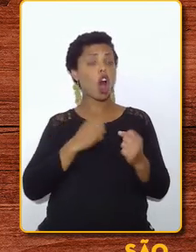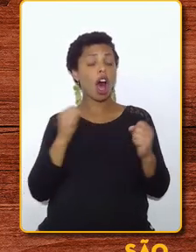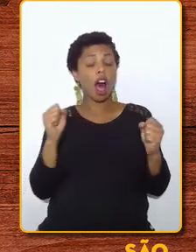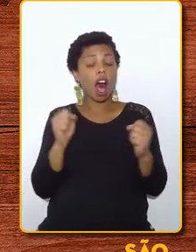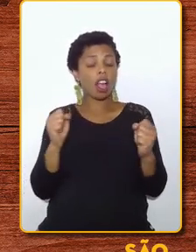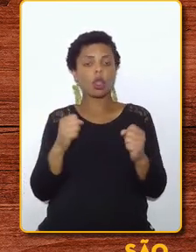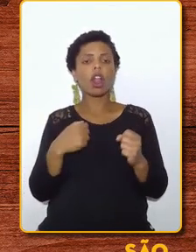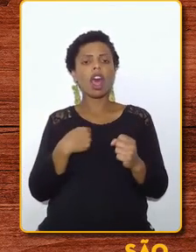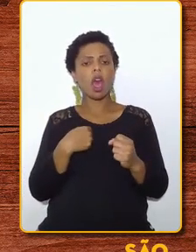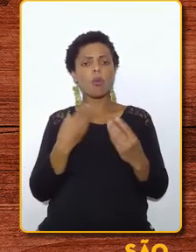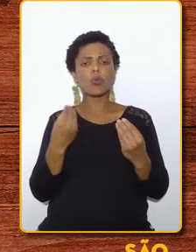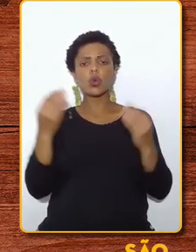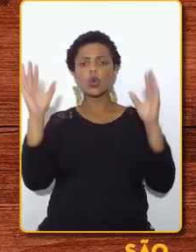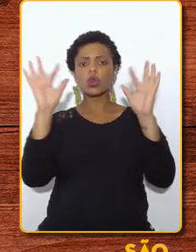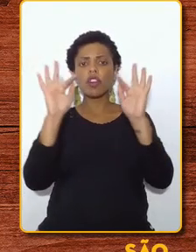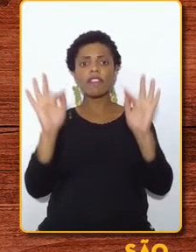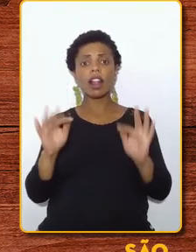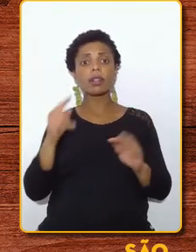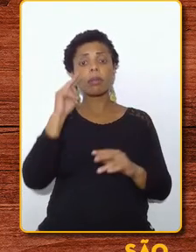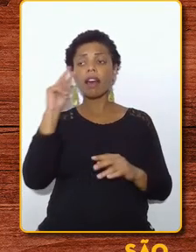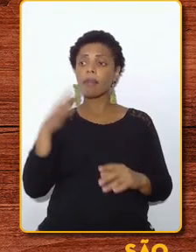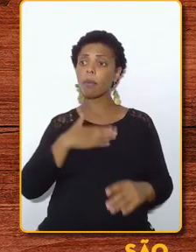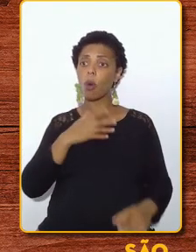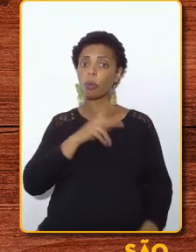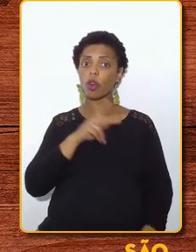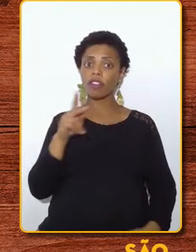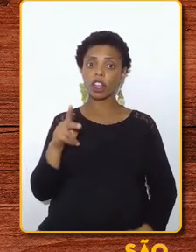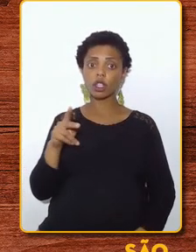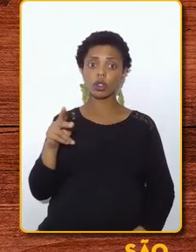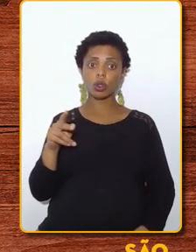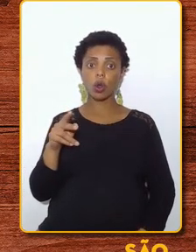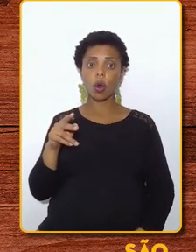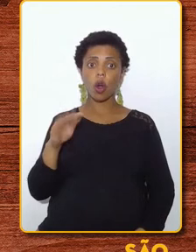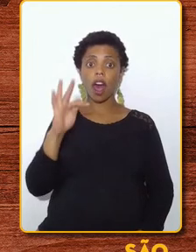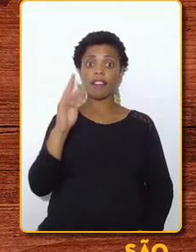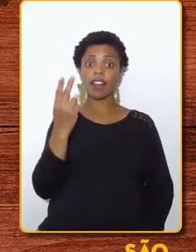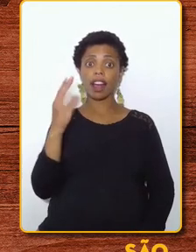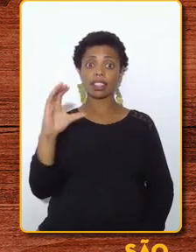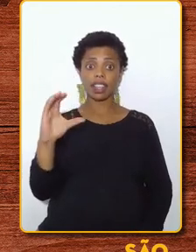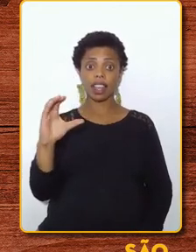muito contente de ver o meu professor, Fernando Henrique Cardoso,